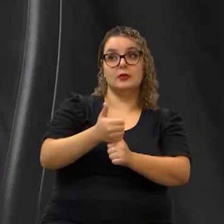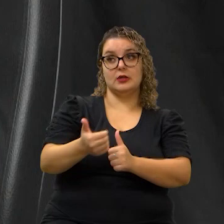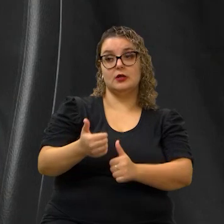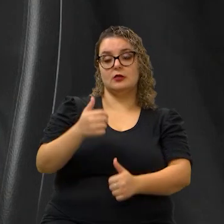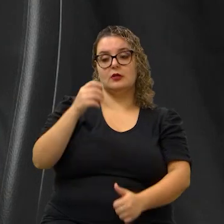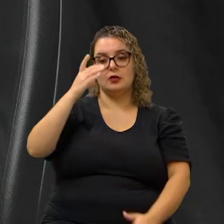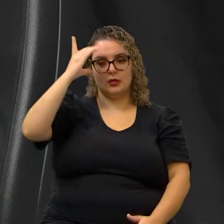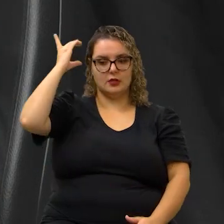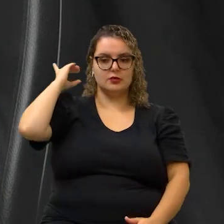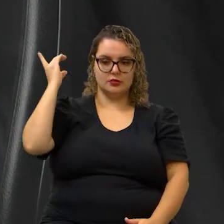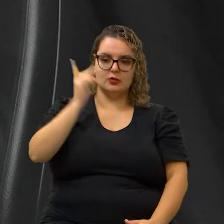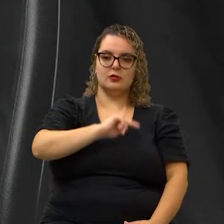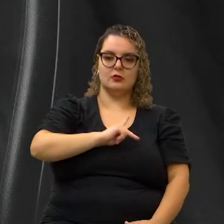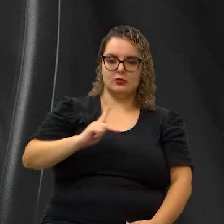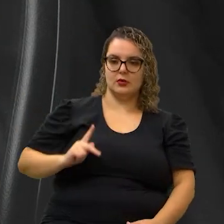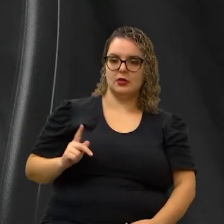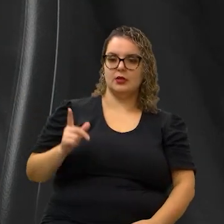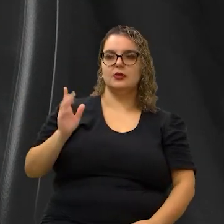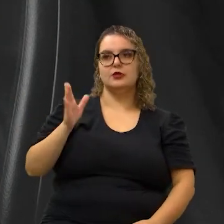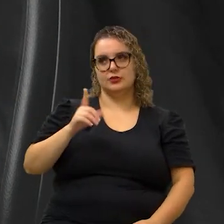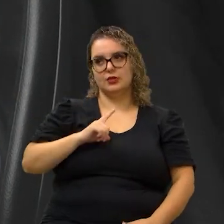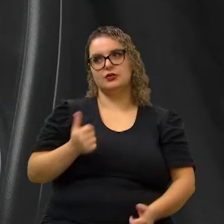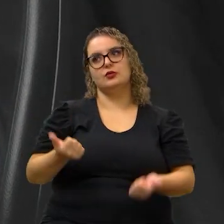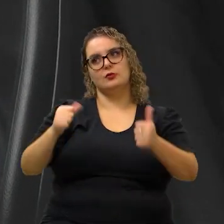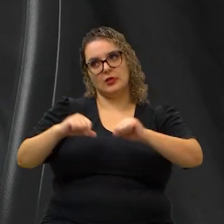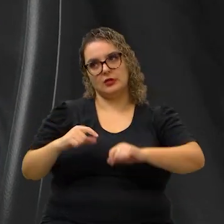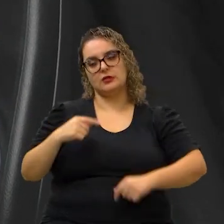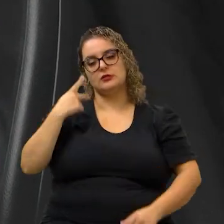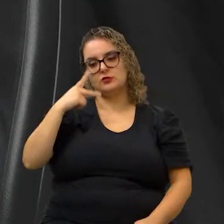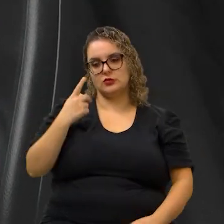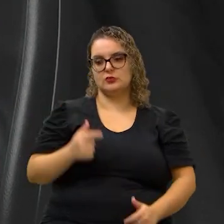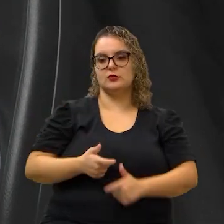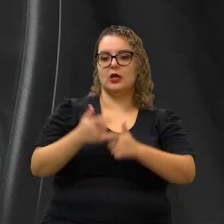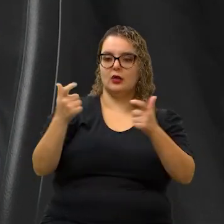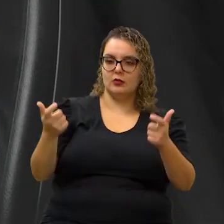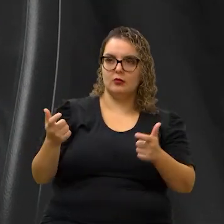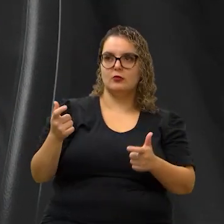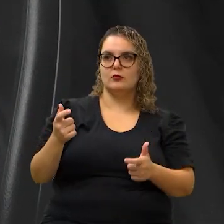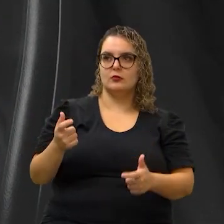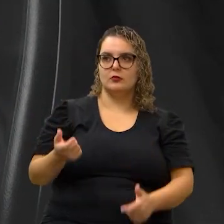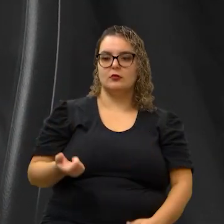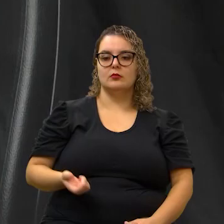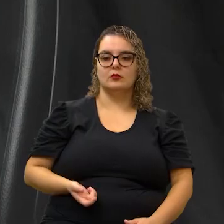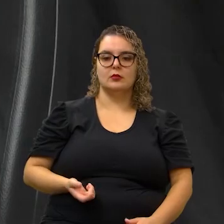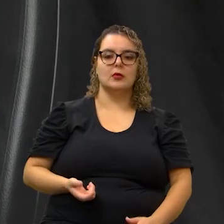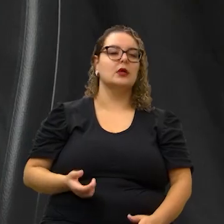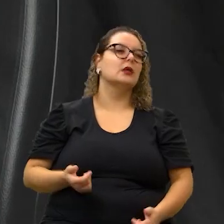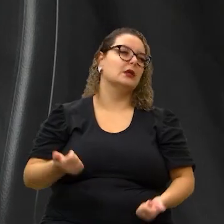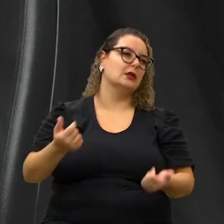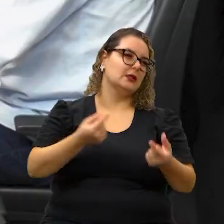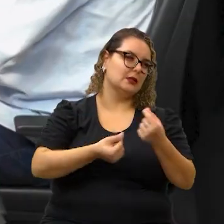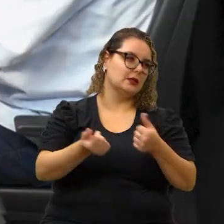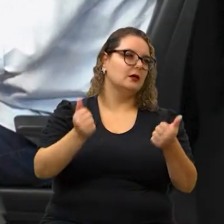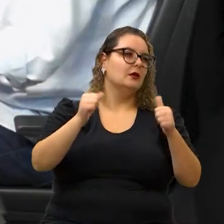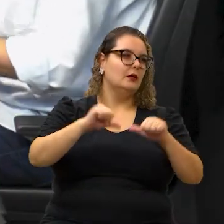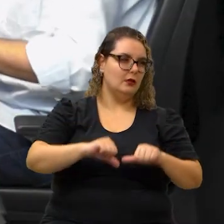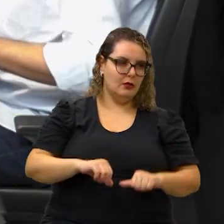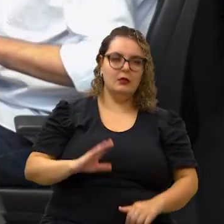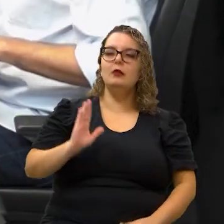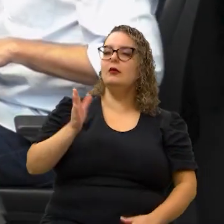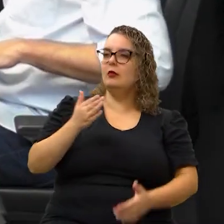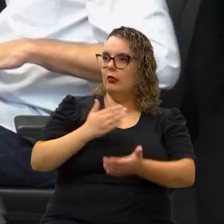primeiro mandato. Então ela era presidente. Já havia uma crise política intensa. Sim. Mas não... Que a gente estava naquela